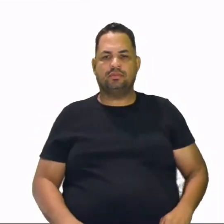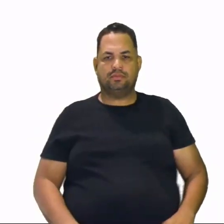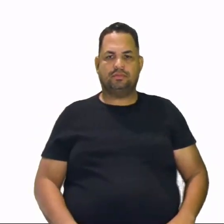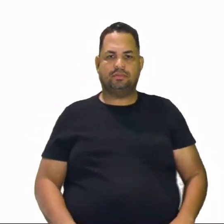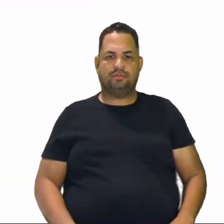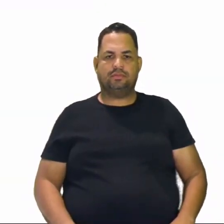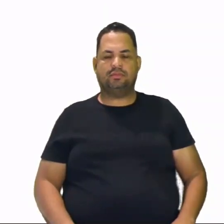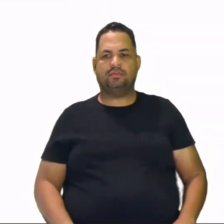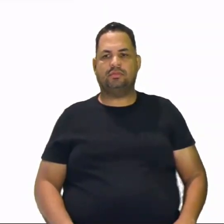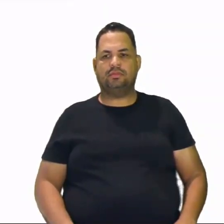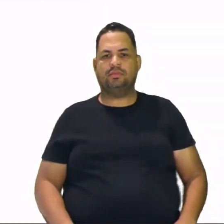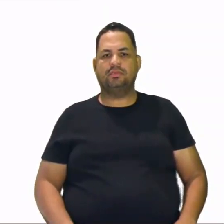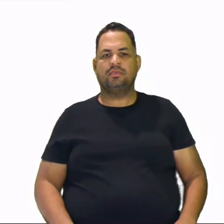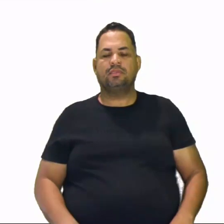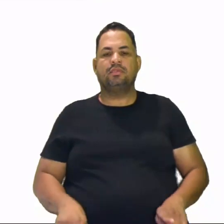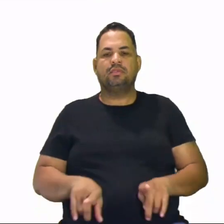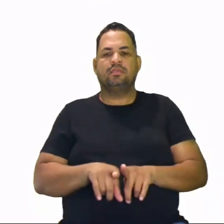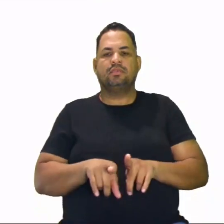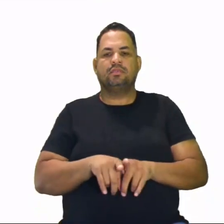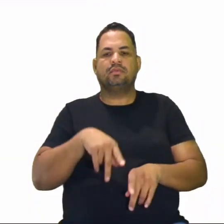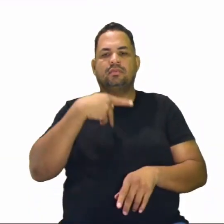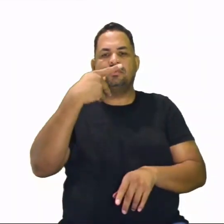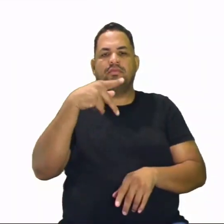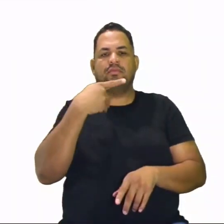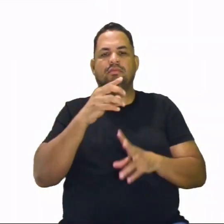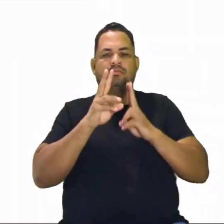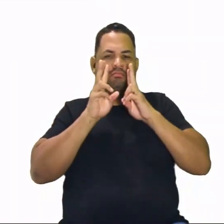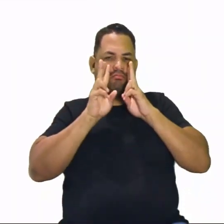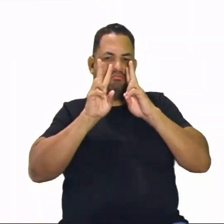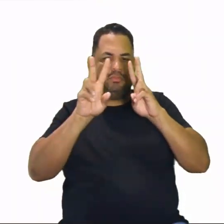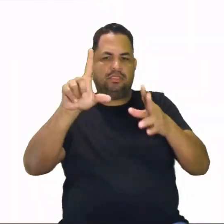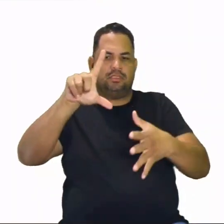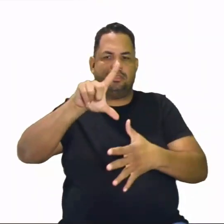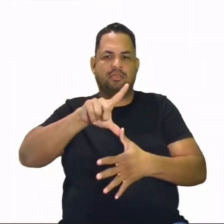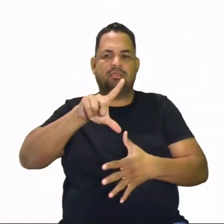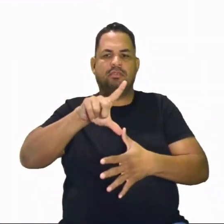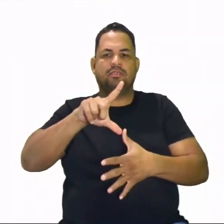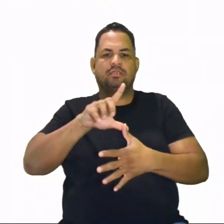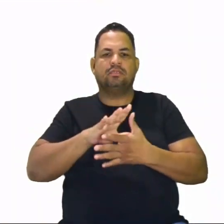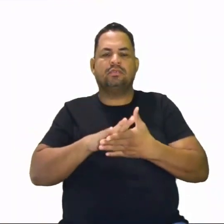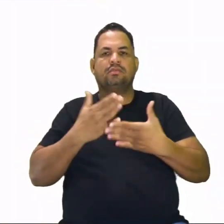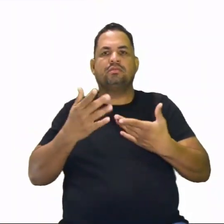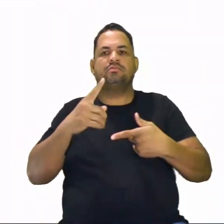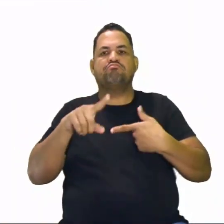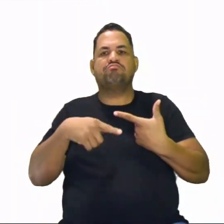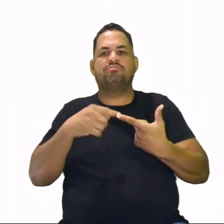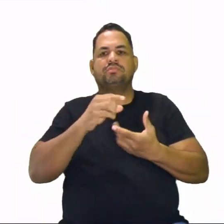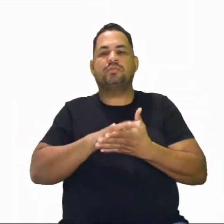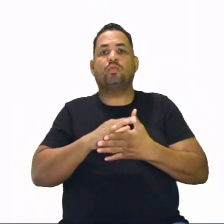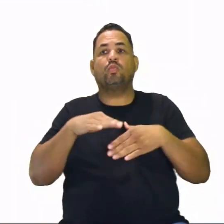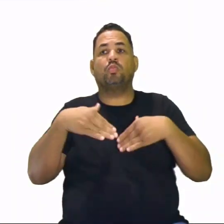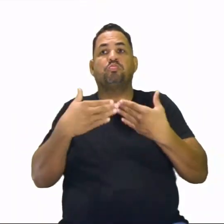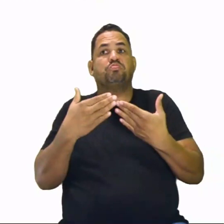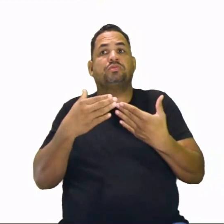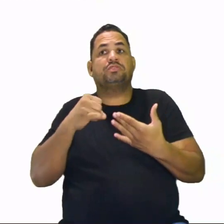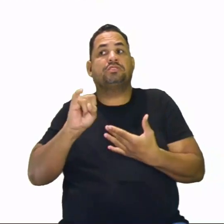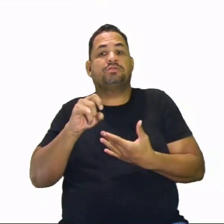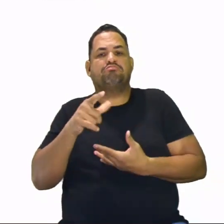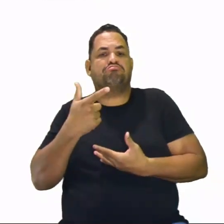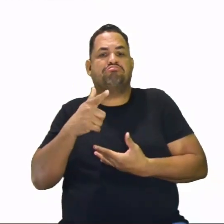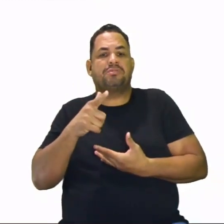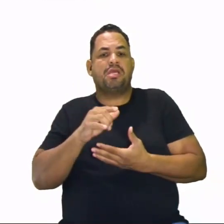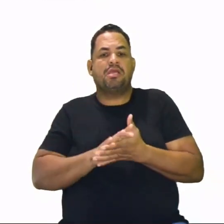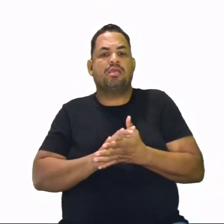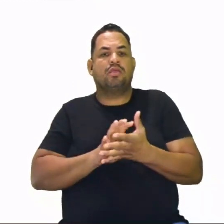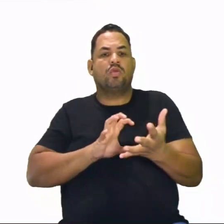Vamos também falar sobre o olhar sobre a América Latina, aí o giro decolonial, uma discussão que a gente